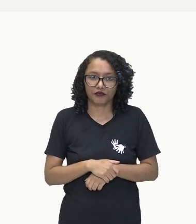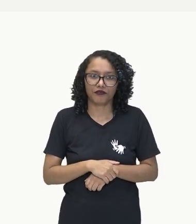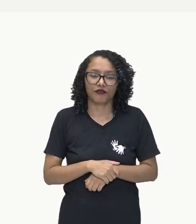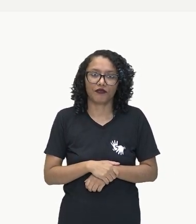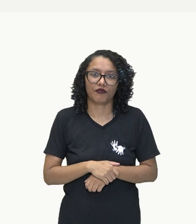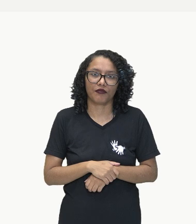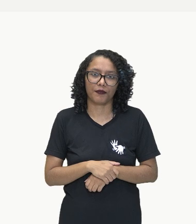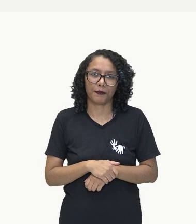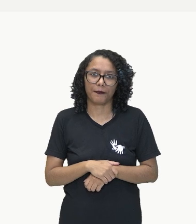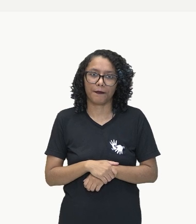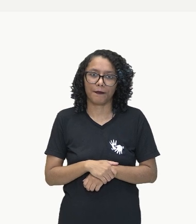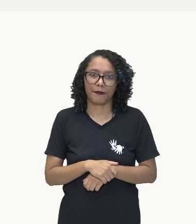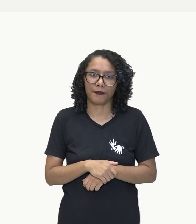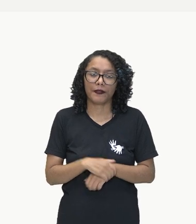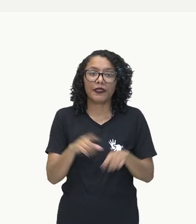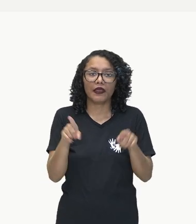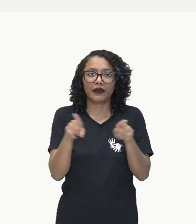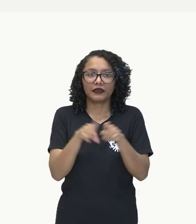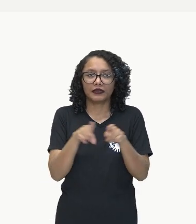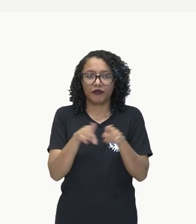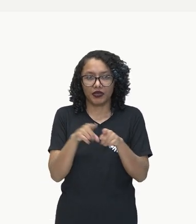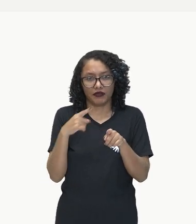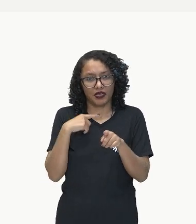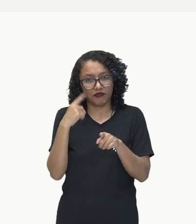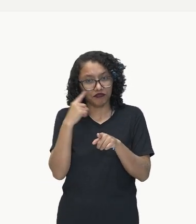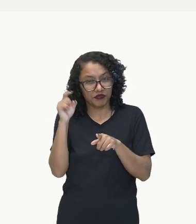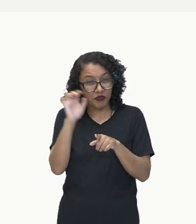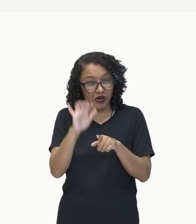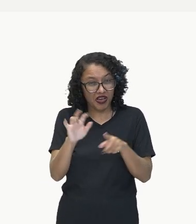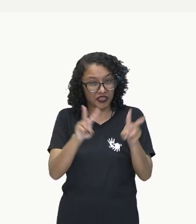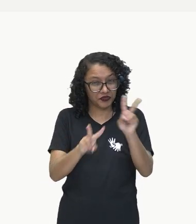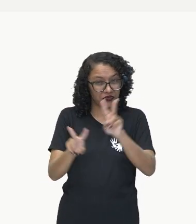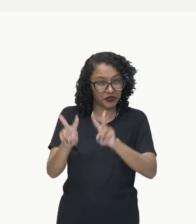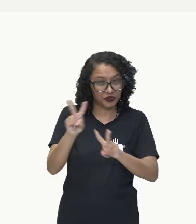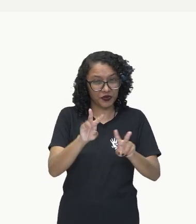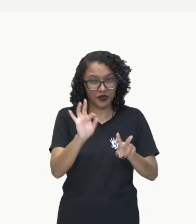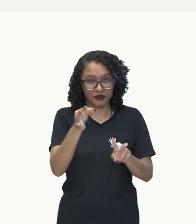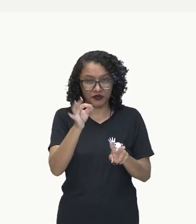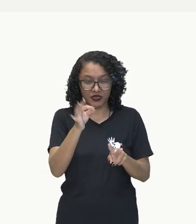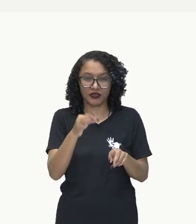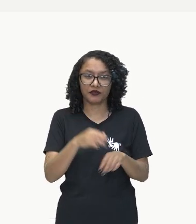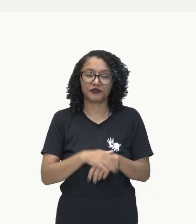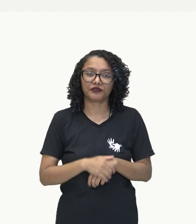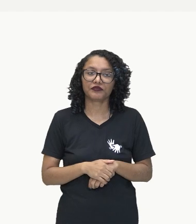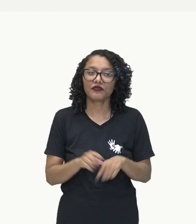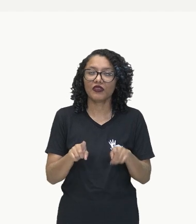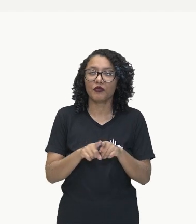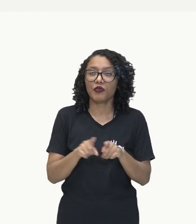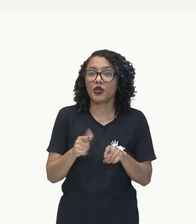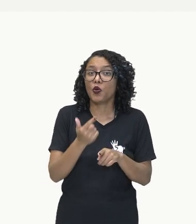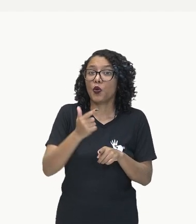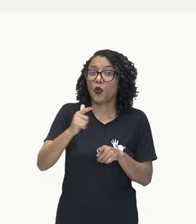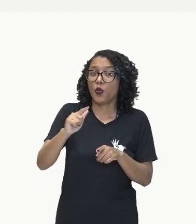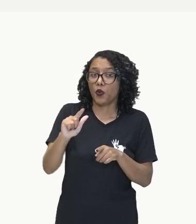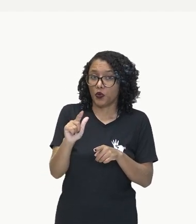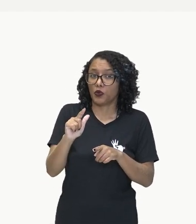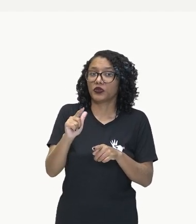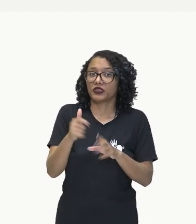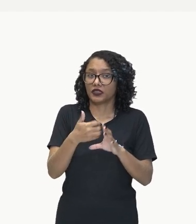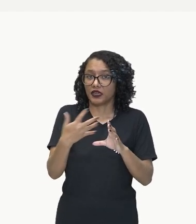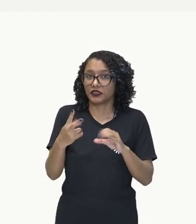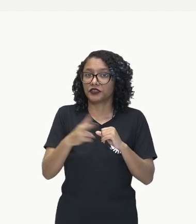a gente tem, além desse elemento visual do mosquito, alguns outros verbais que lidam